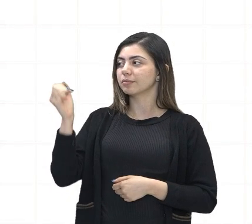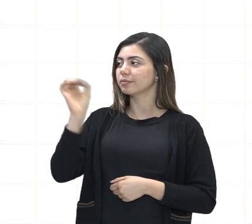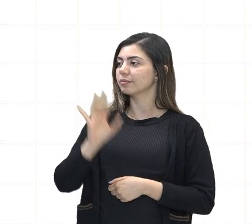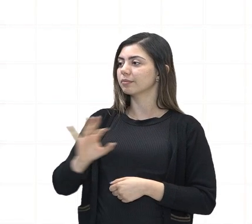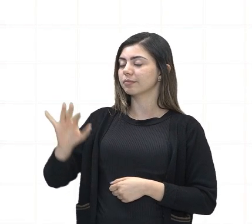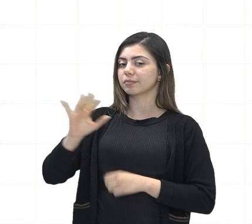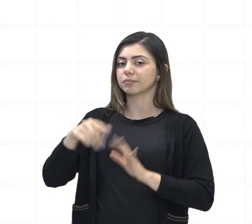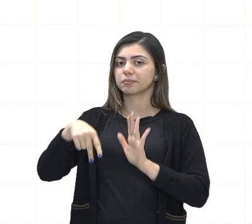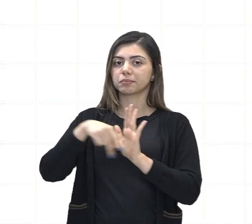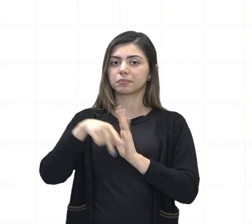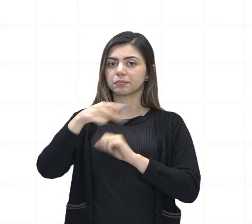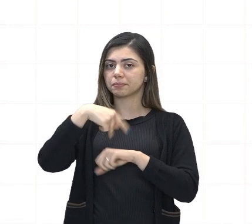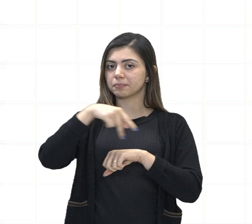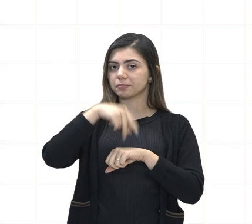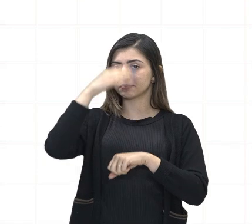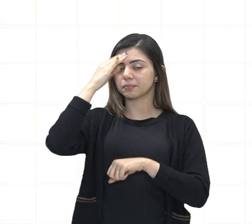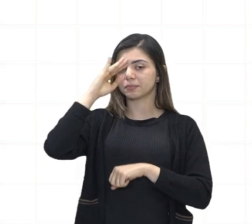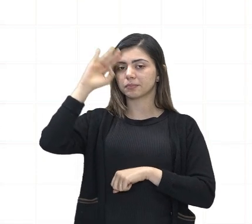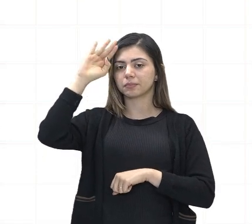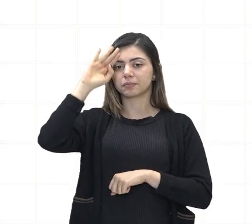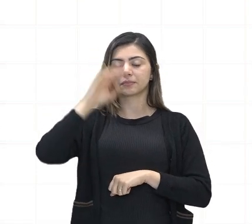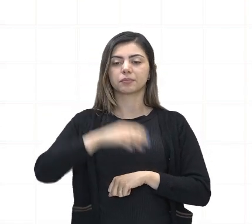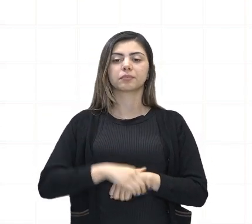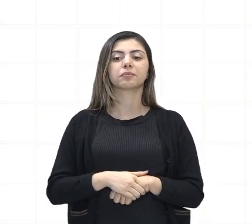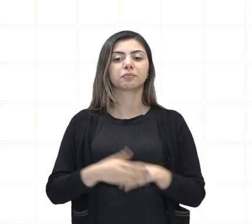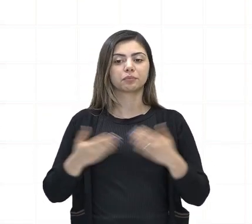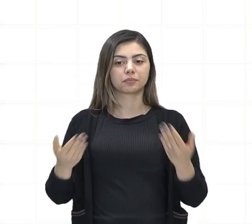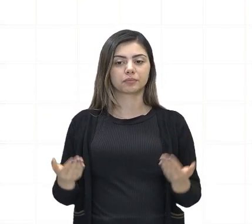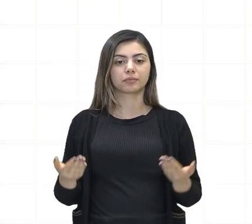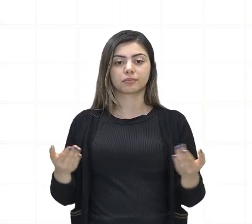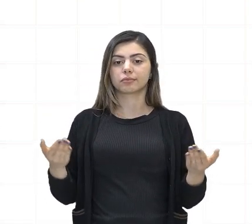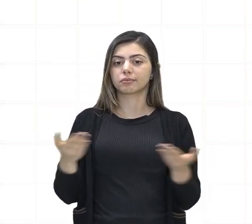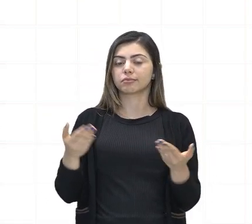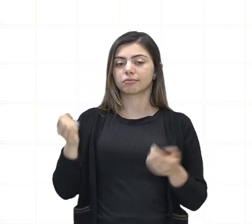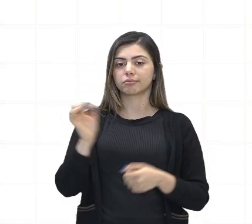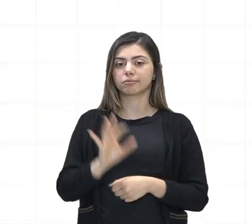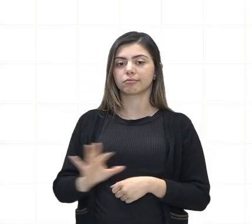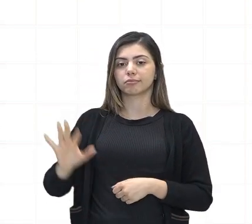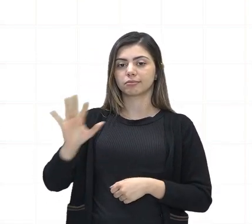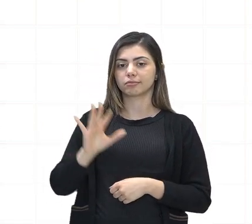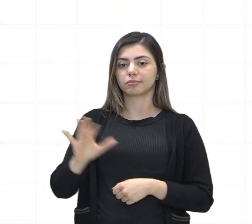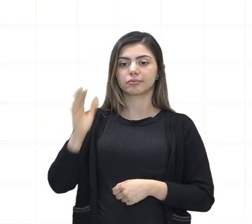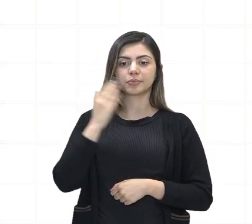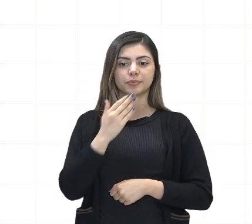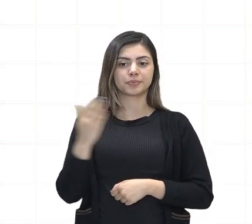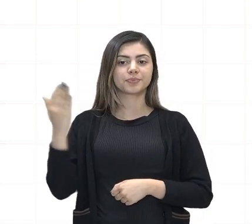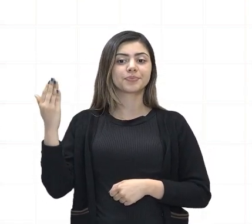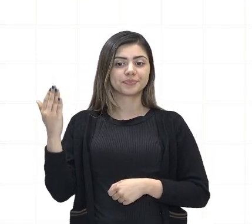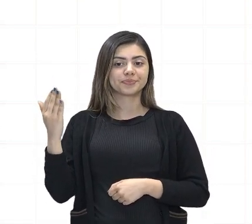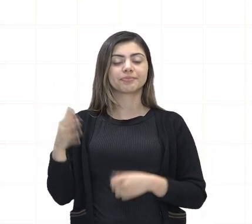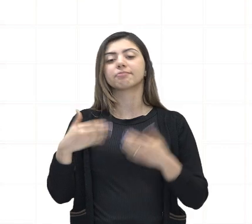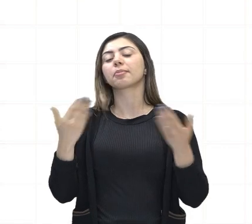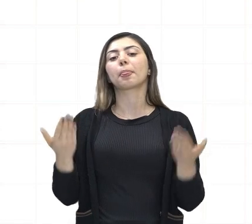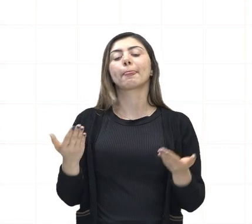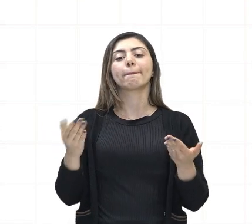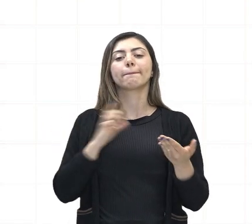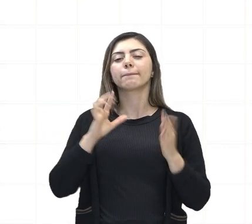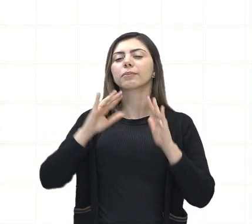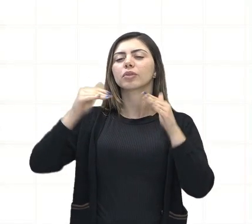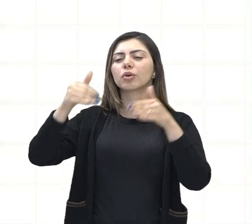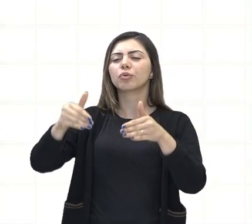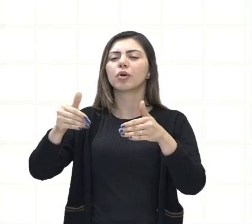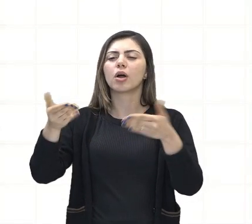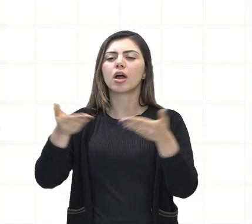aí especificamente, né, com relação aqui a gente está vendo o mapa agora na tela, né? E especificamente ali, vamos dar uma olhada